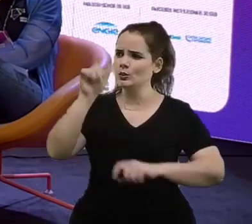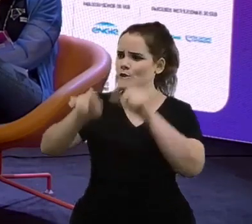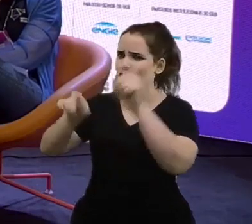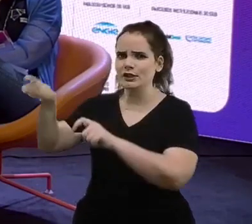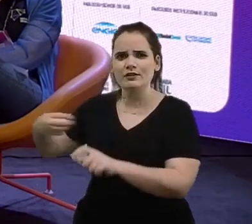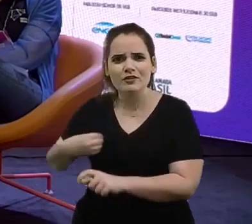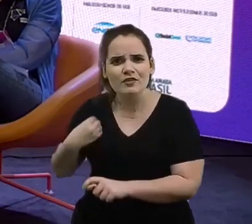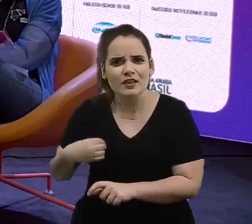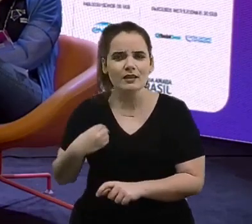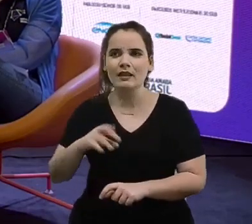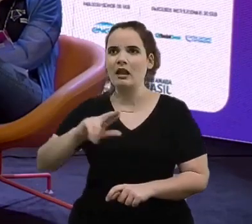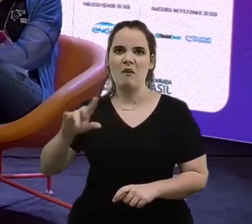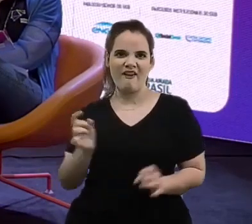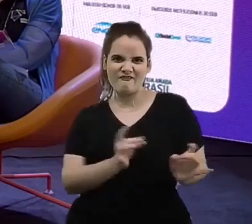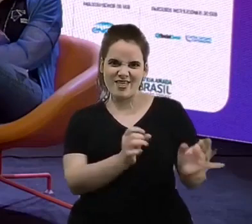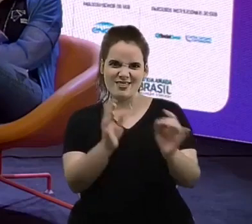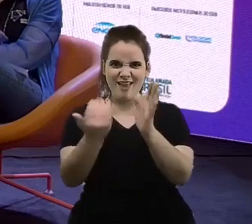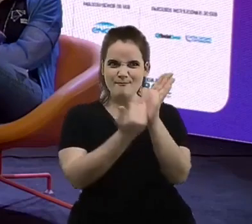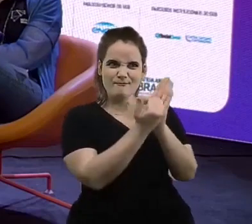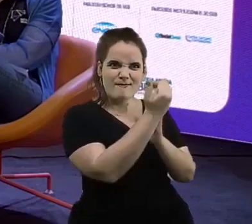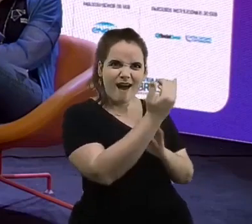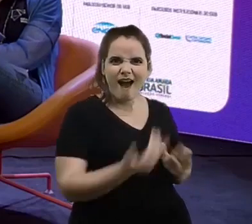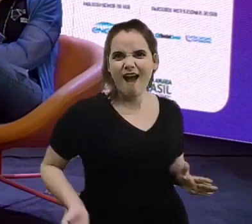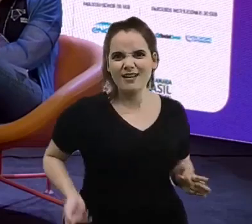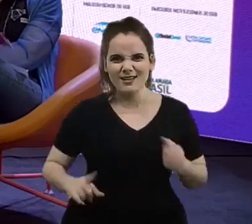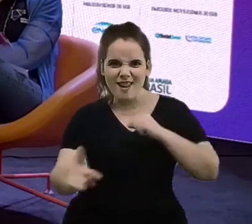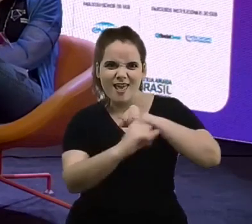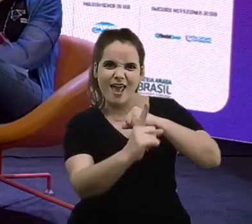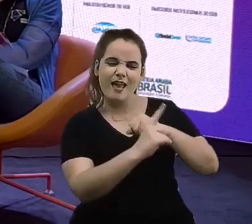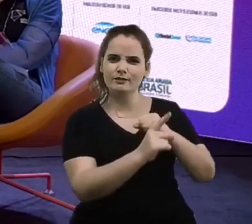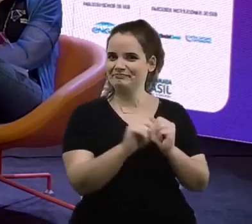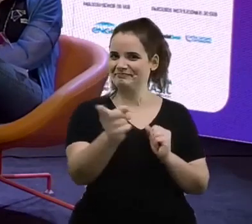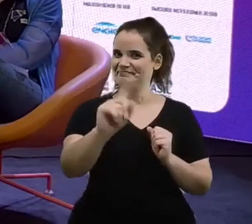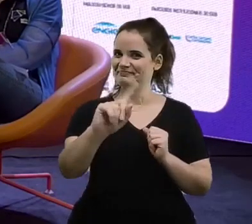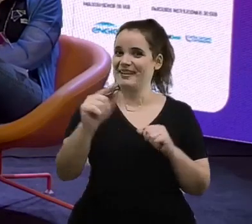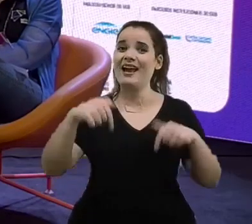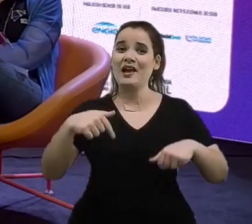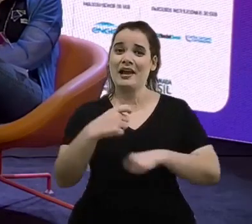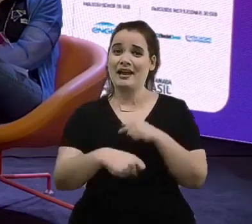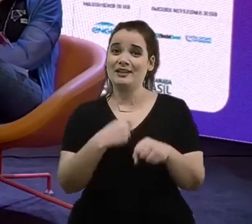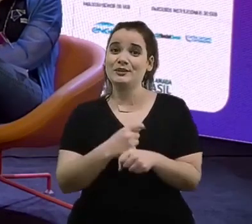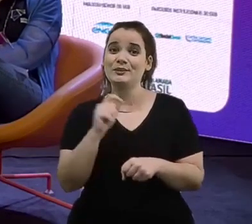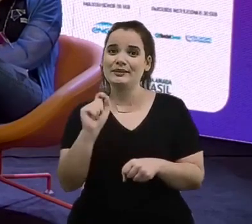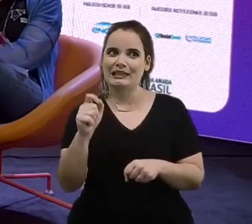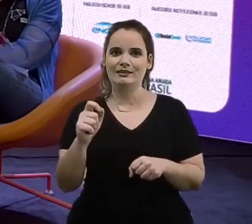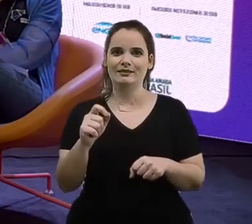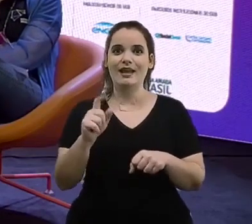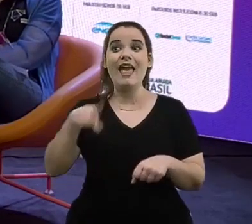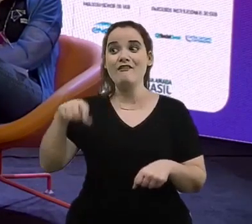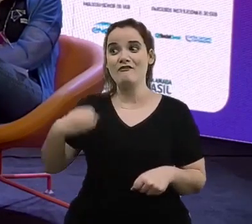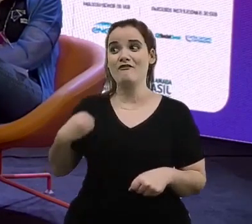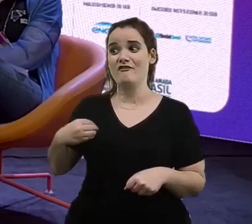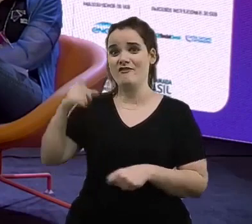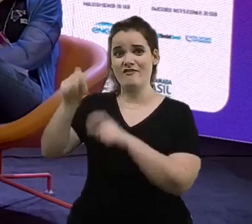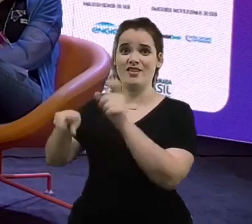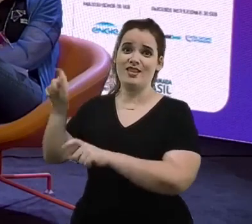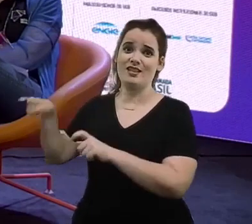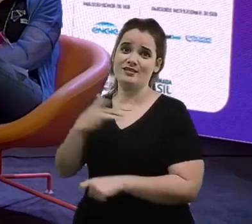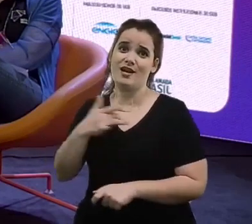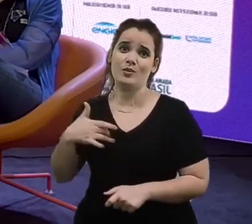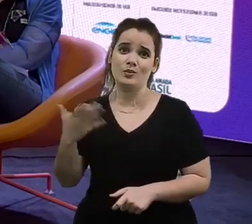são nossos do ponto de vista da responsabilidade que a Secretaria de Saúde tem frente a esses dados. A gente vai conseguir fazer essa gestão e